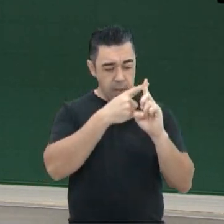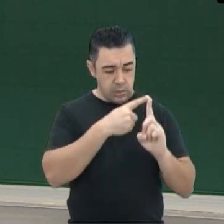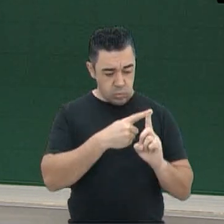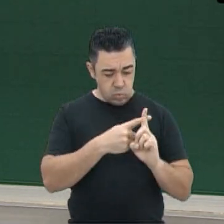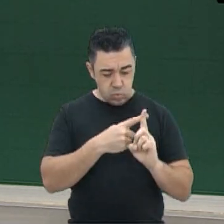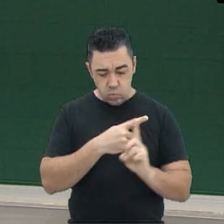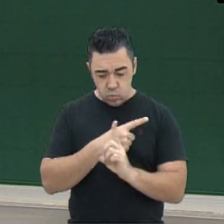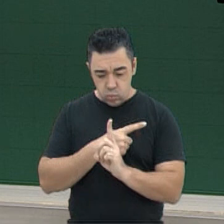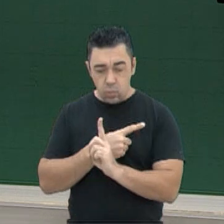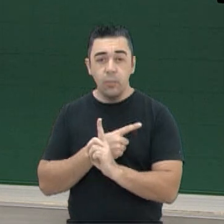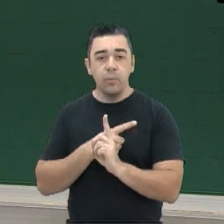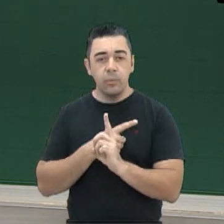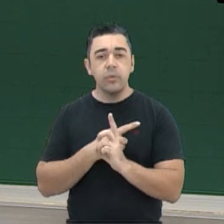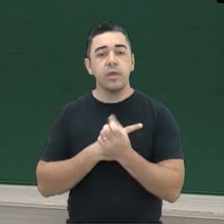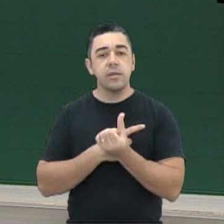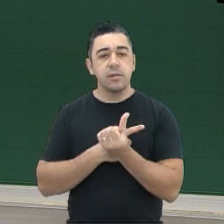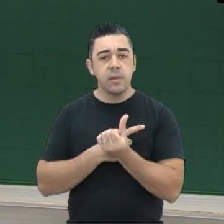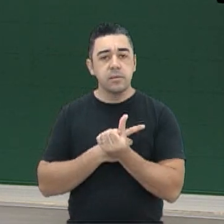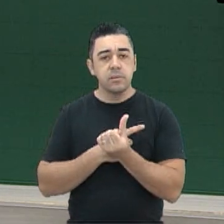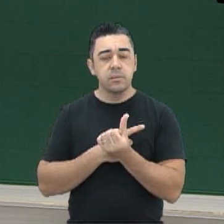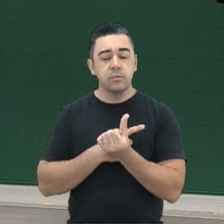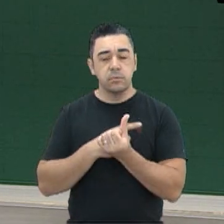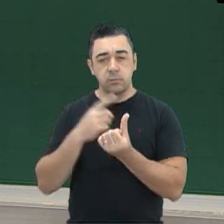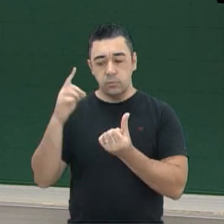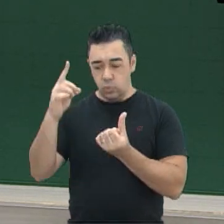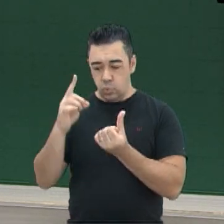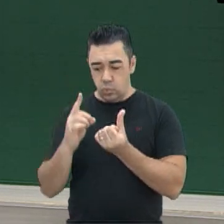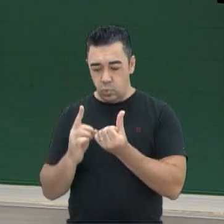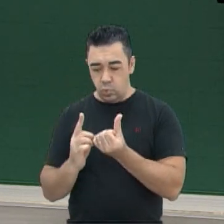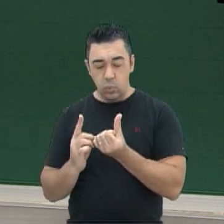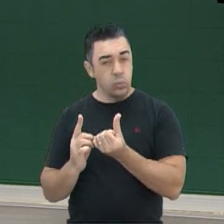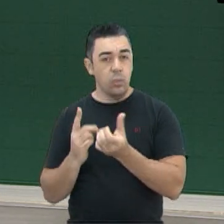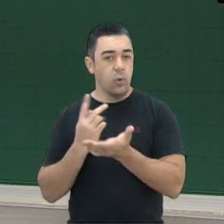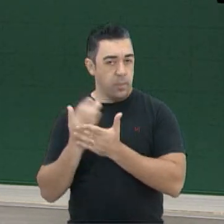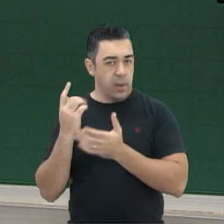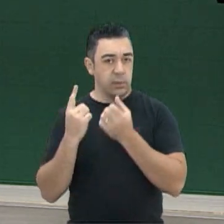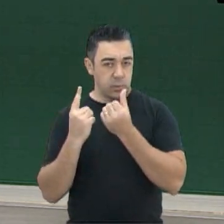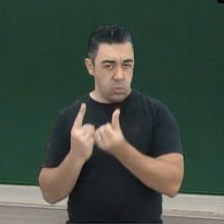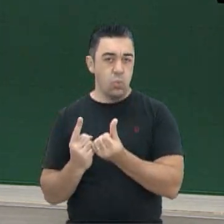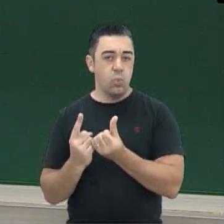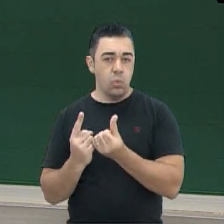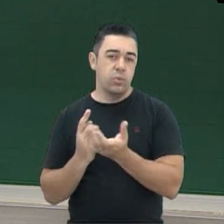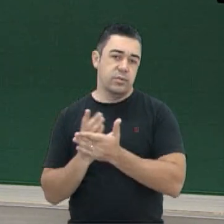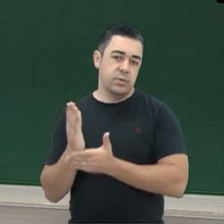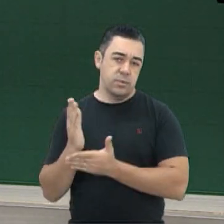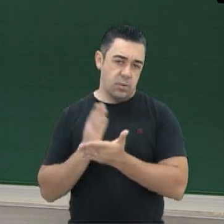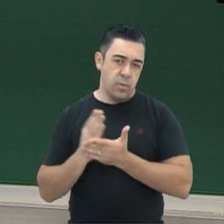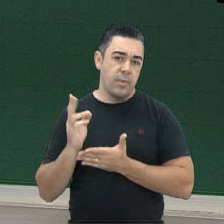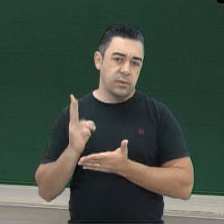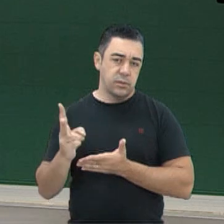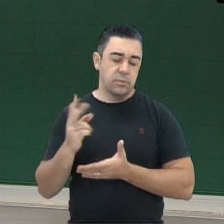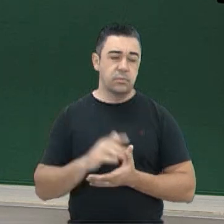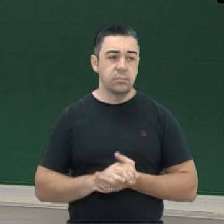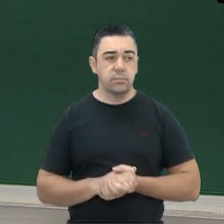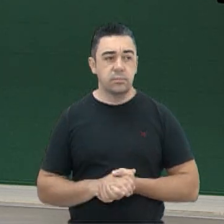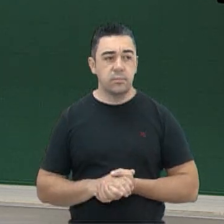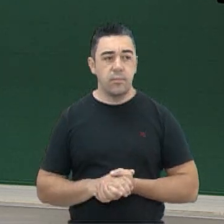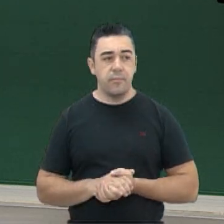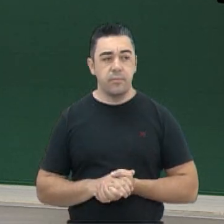final. Então, é 5 mais 1, 6, e esse 1 vai ser sempre 1, porque é o ímpar depois do próximo dezena ali